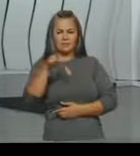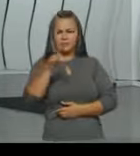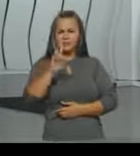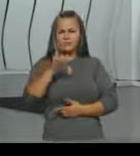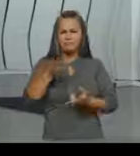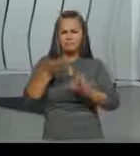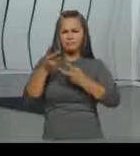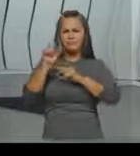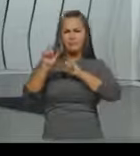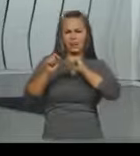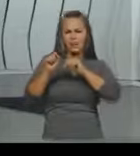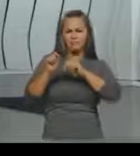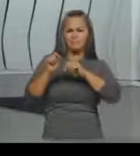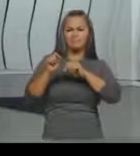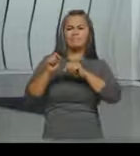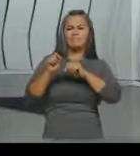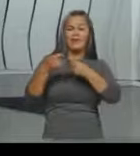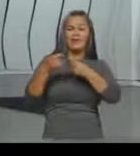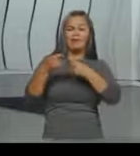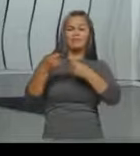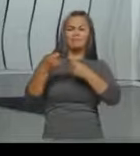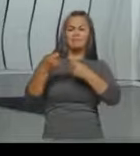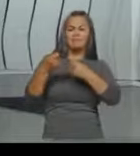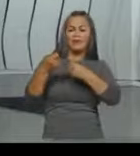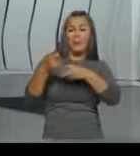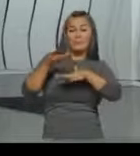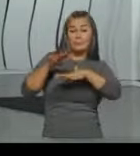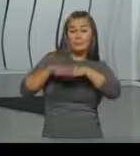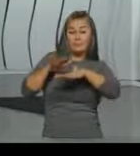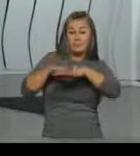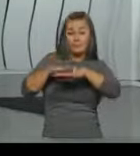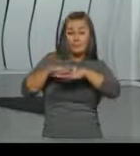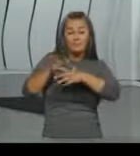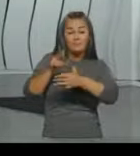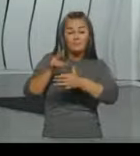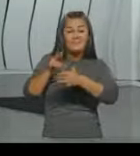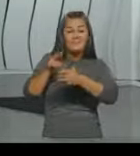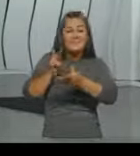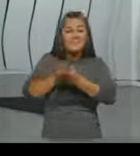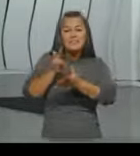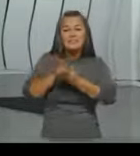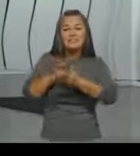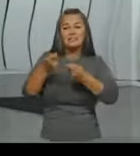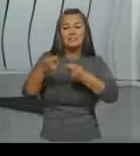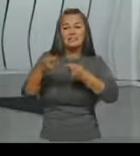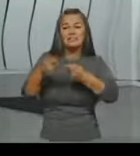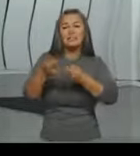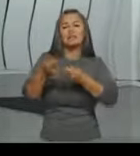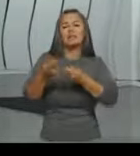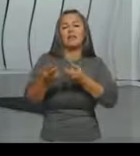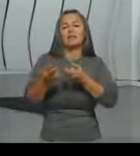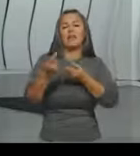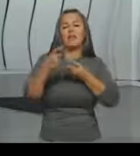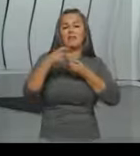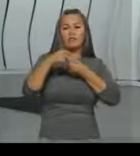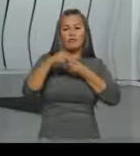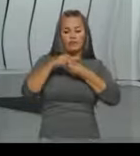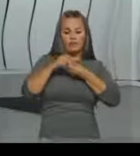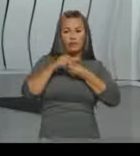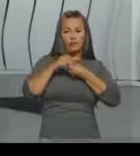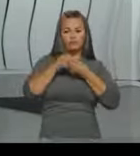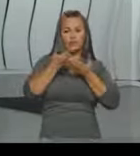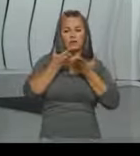muita coisa. Está com aqueles conteúdos lá do 5º ano, 6º ano, 7º ano. Então a gente tem que sempre voltar. Isso